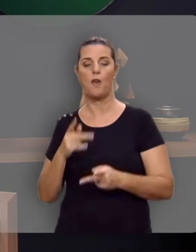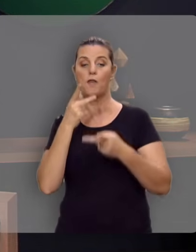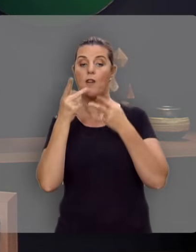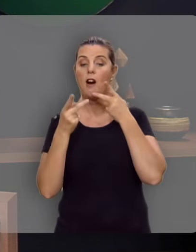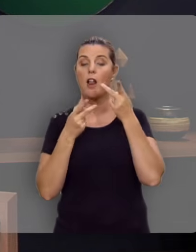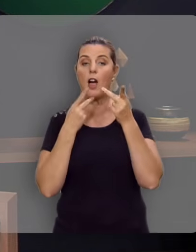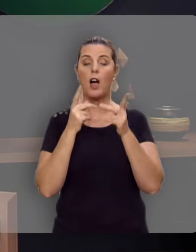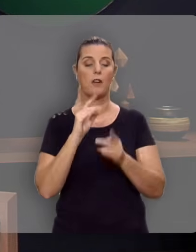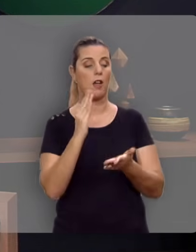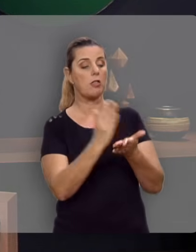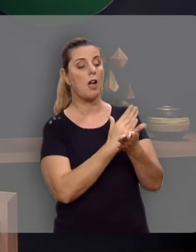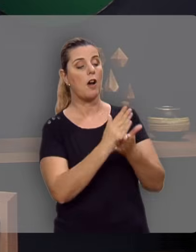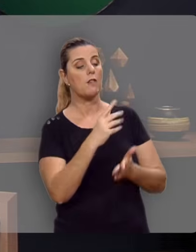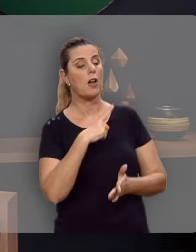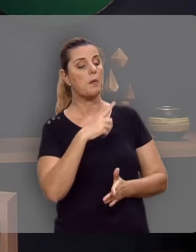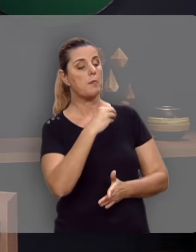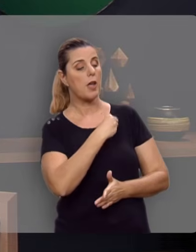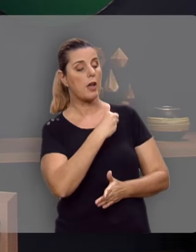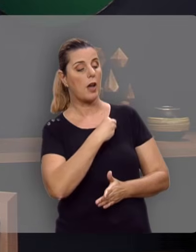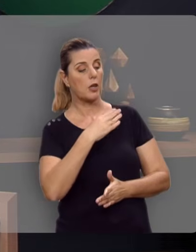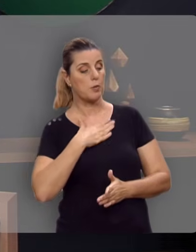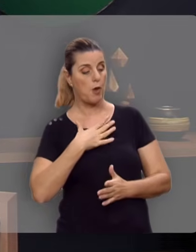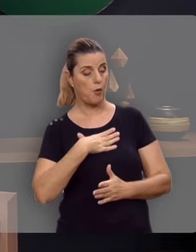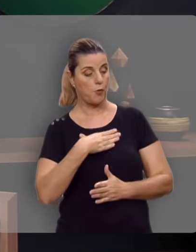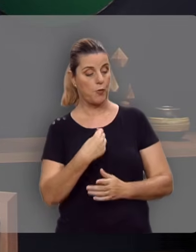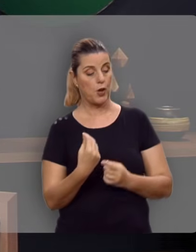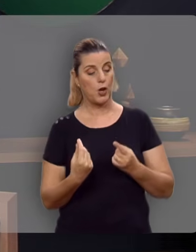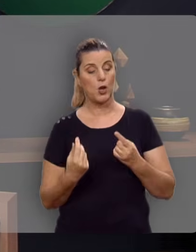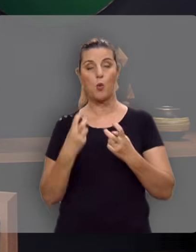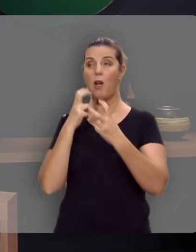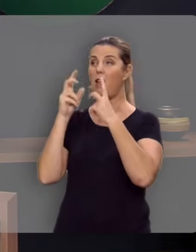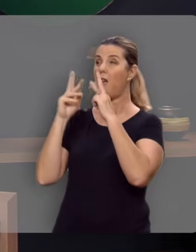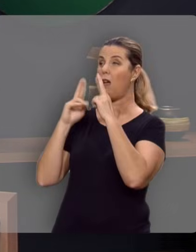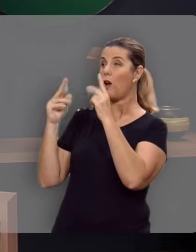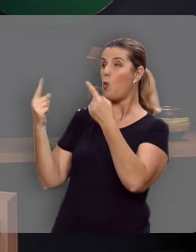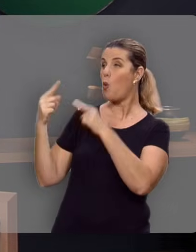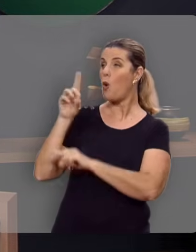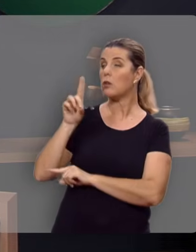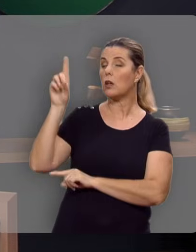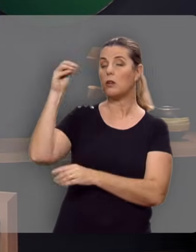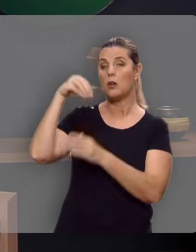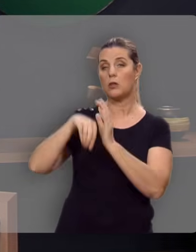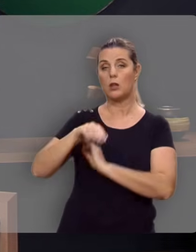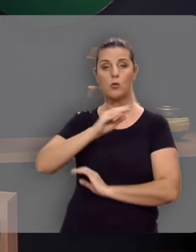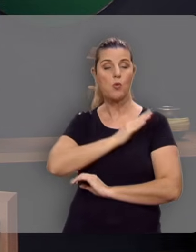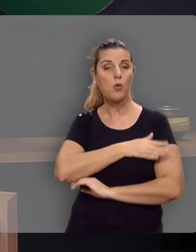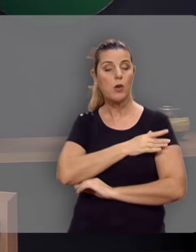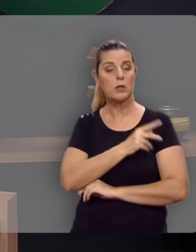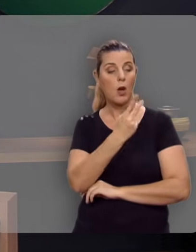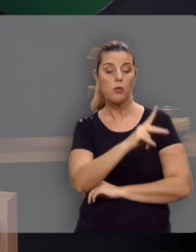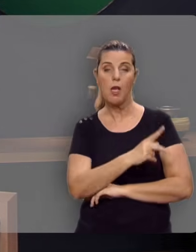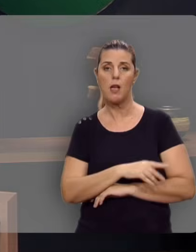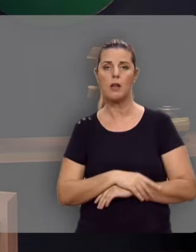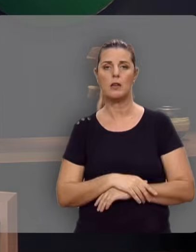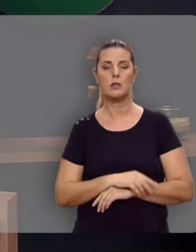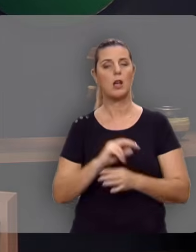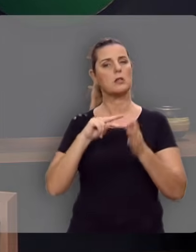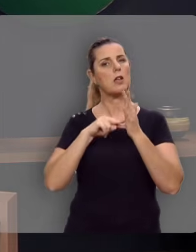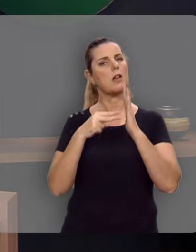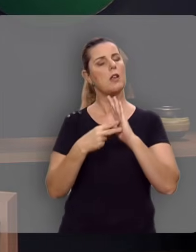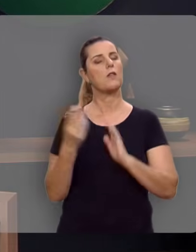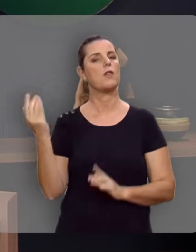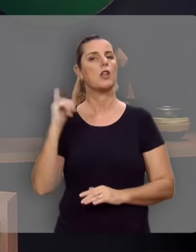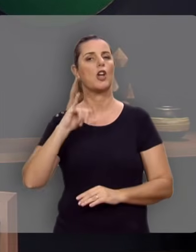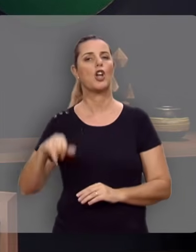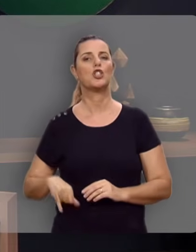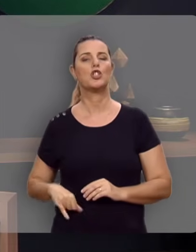dizia: talvez tenham pecado os meus filhos e blasfemado contra Deus em seu coração. Isso